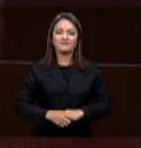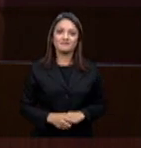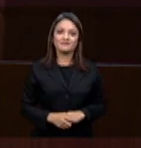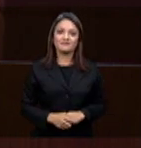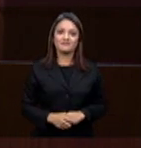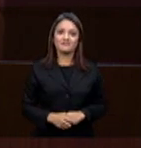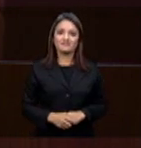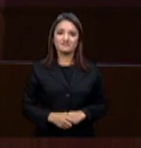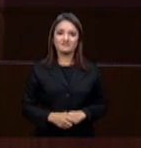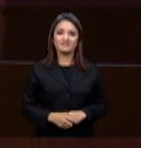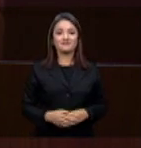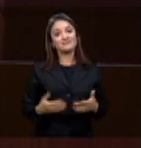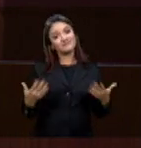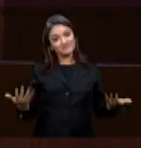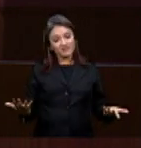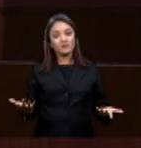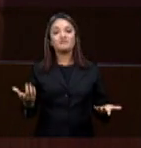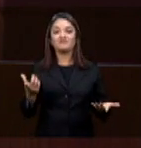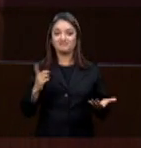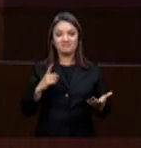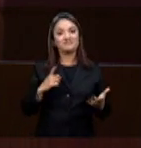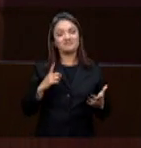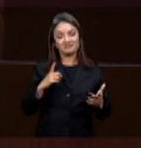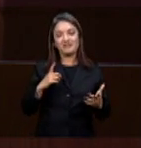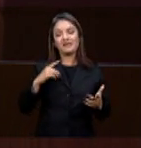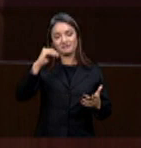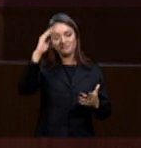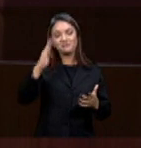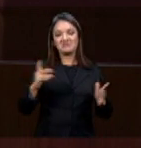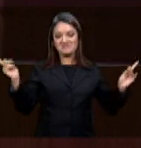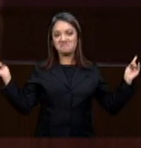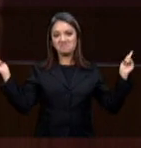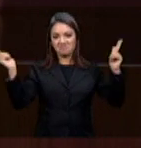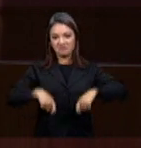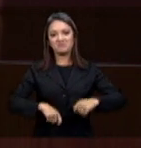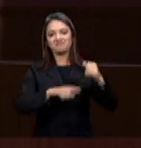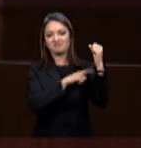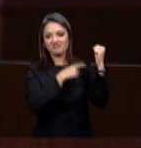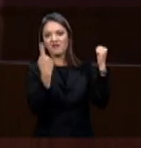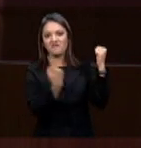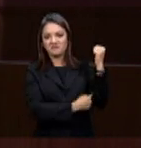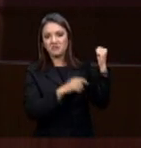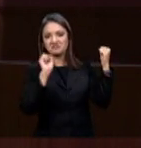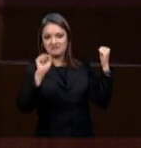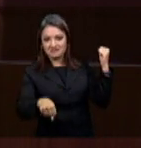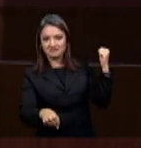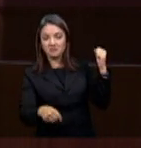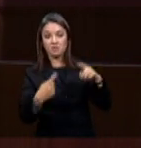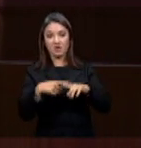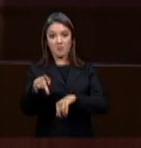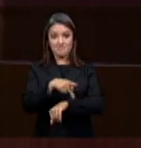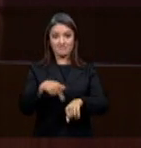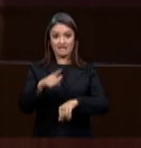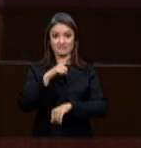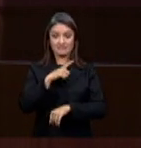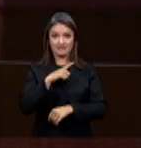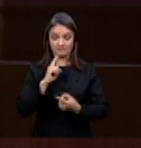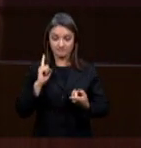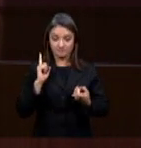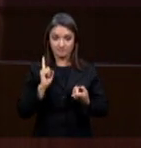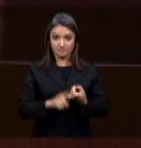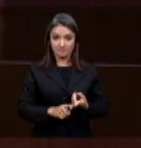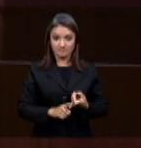é só pode existir potência nesse país eu não consigo acreditar que um país que tem é